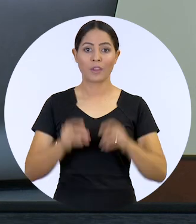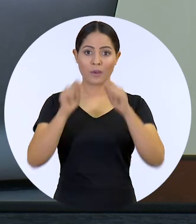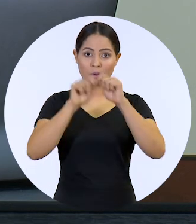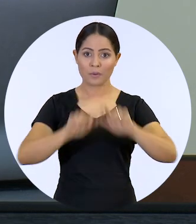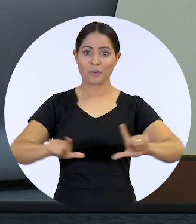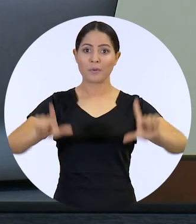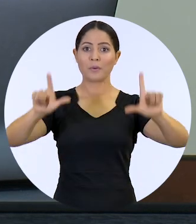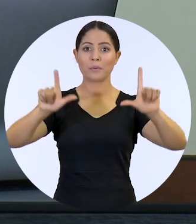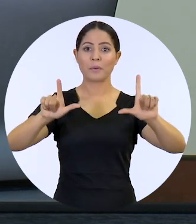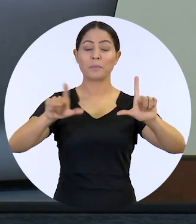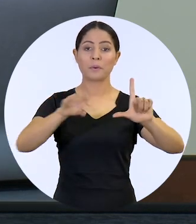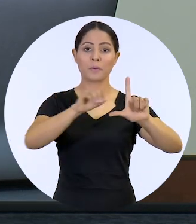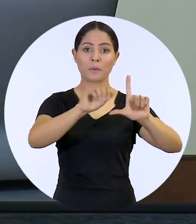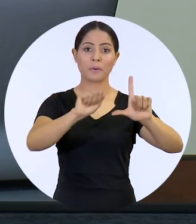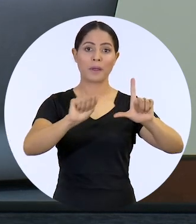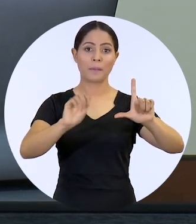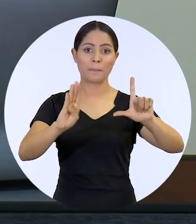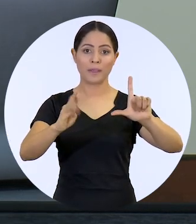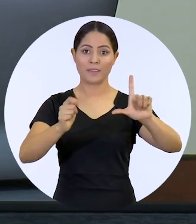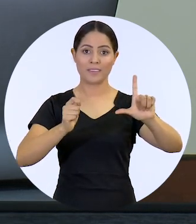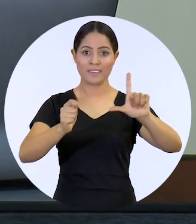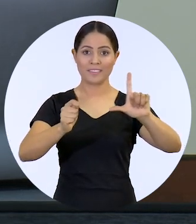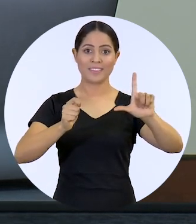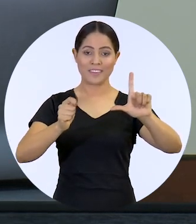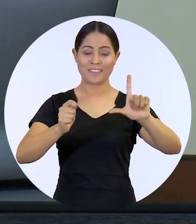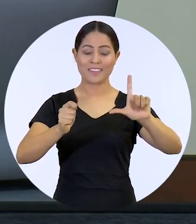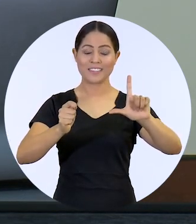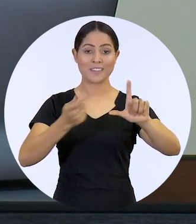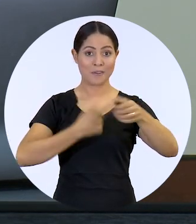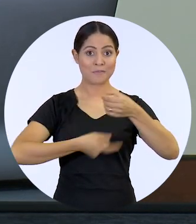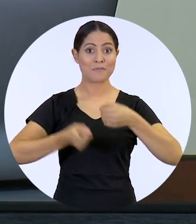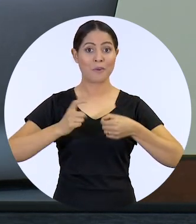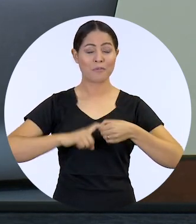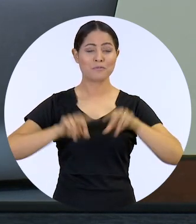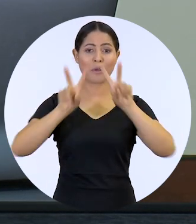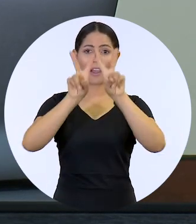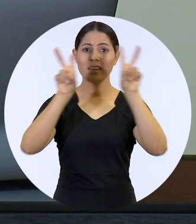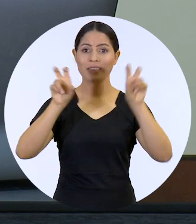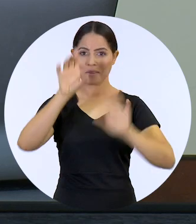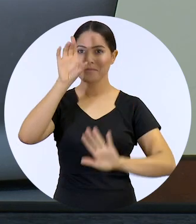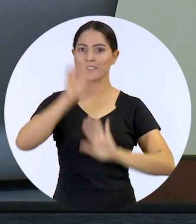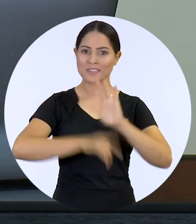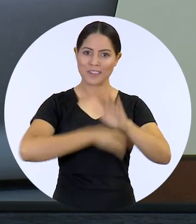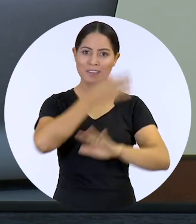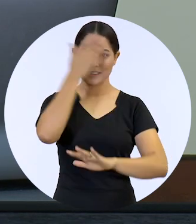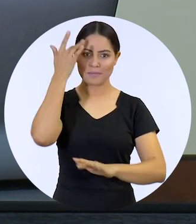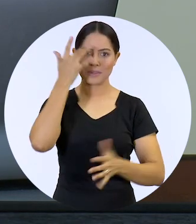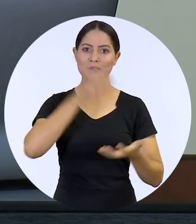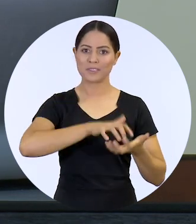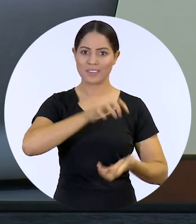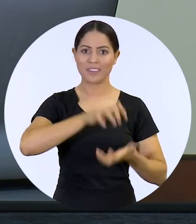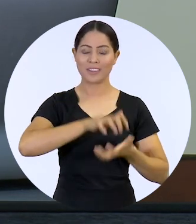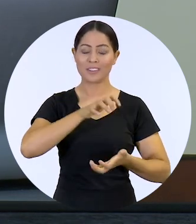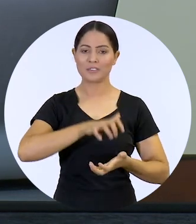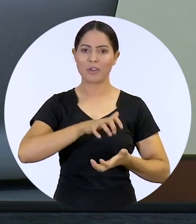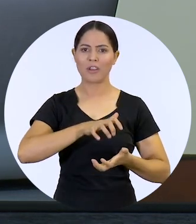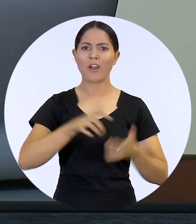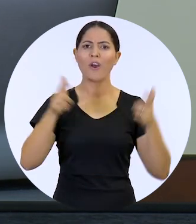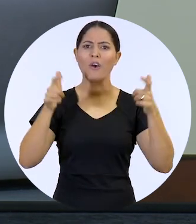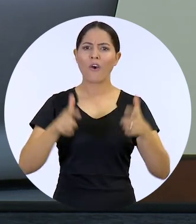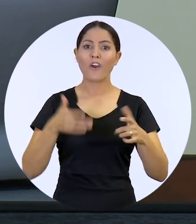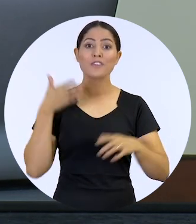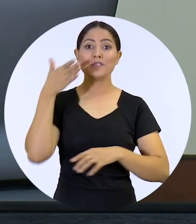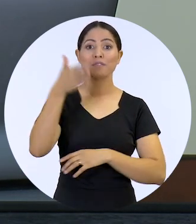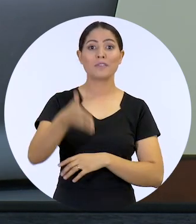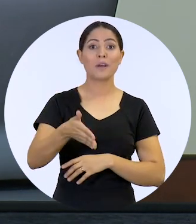E nós voltamos neste segundo bloco do OAB Entrevista falando sobre o direito do idoso. E nós vamos